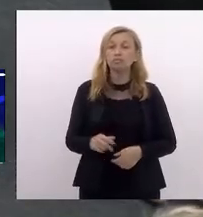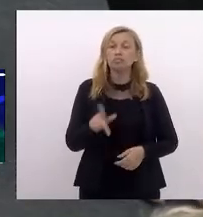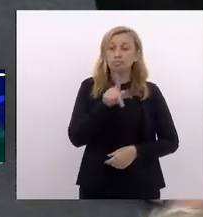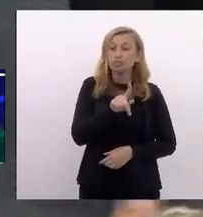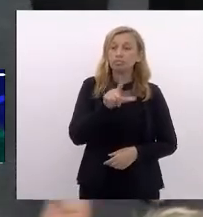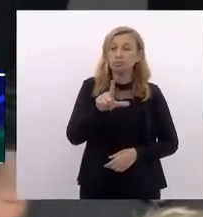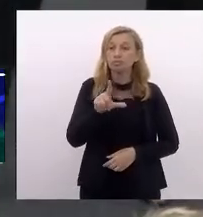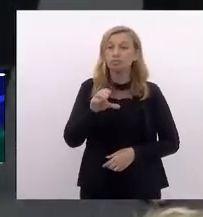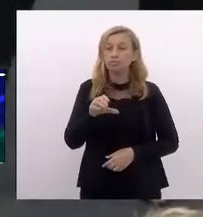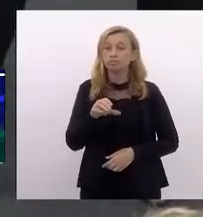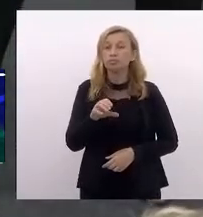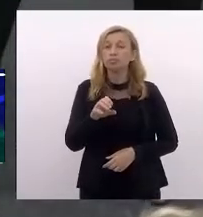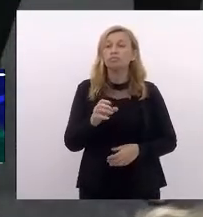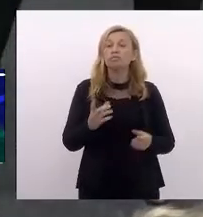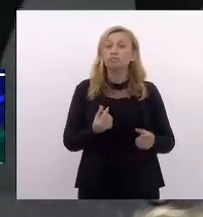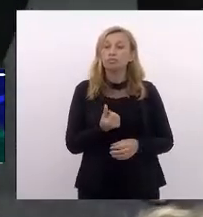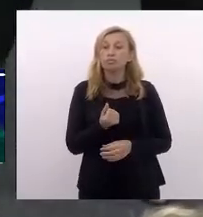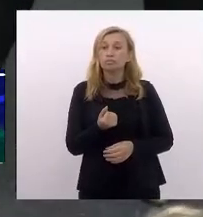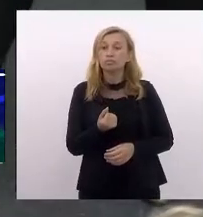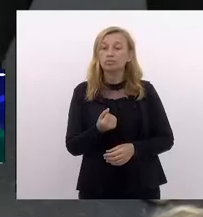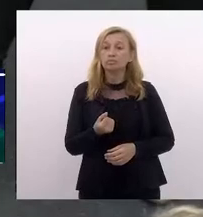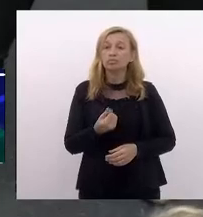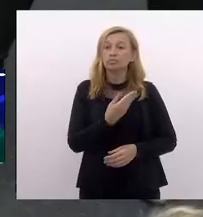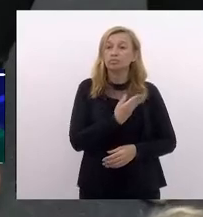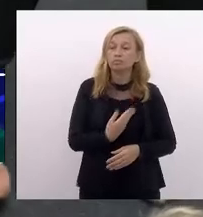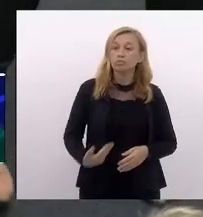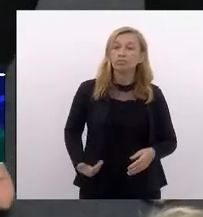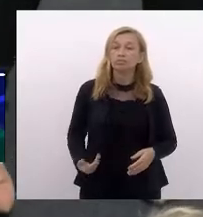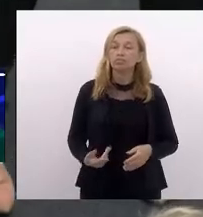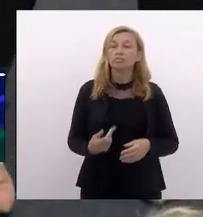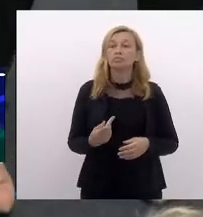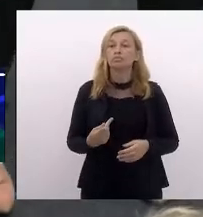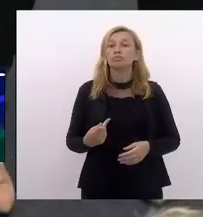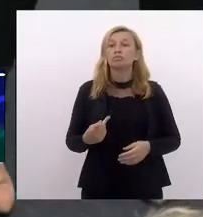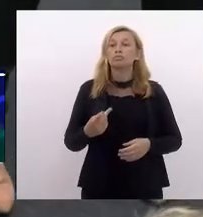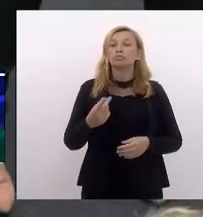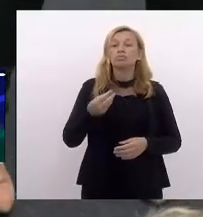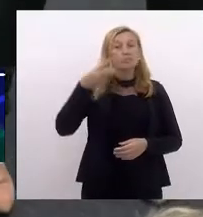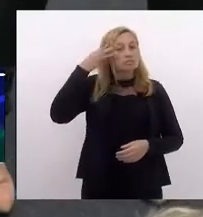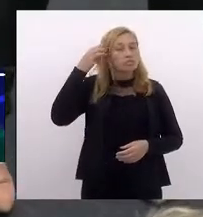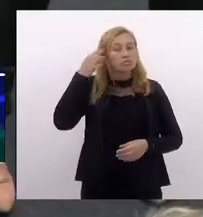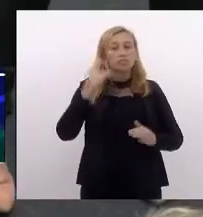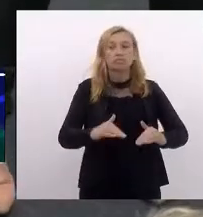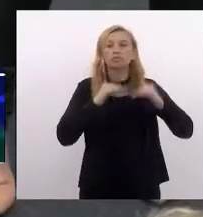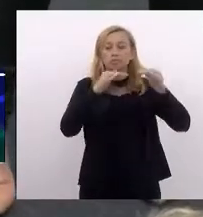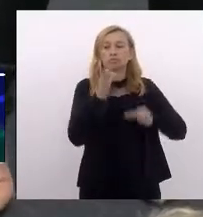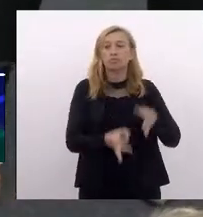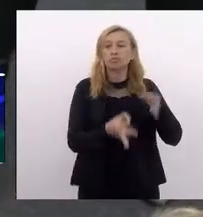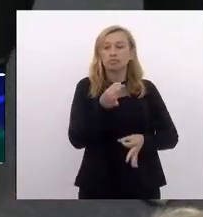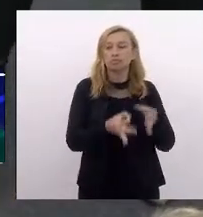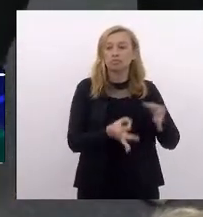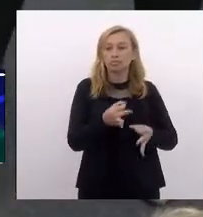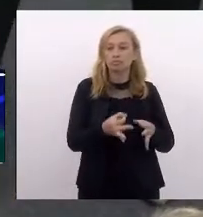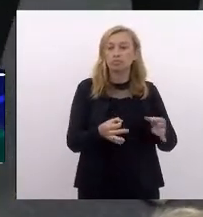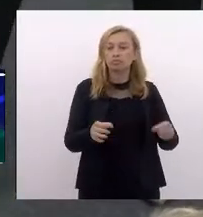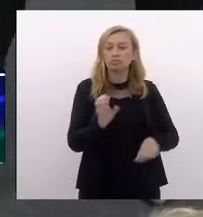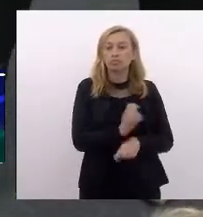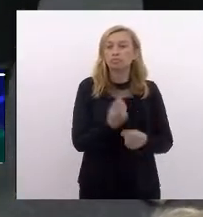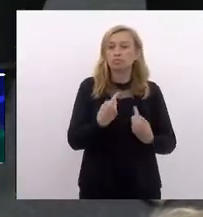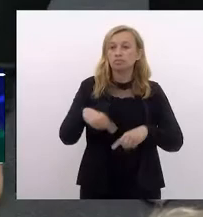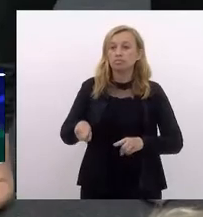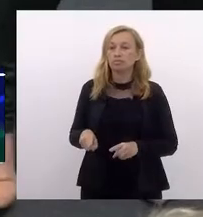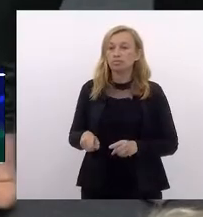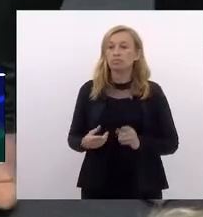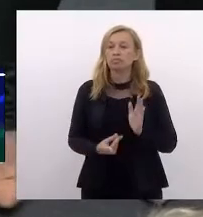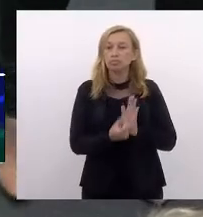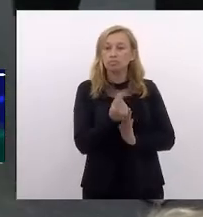parecer das contas do governo vídeo seu do Tribunal de Contas do Estado e contrário né o projeto da nossa